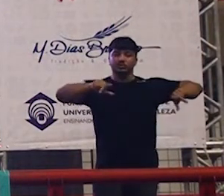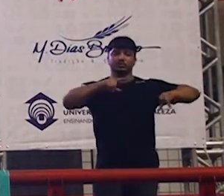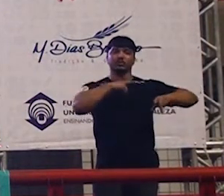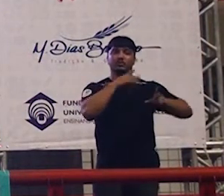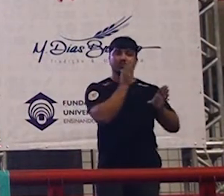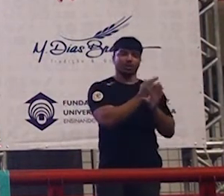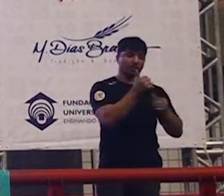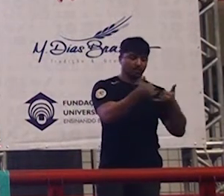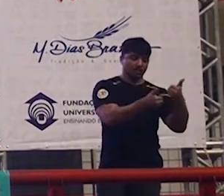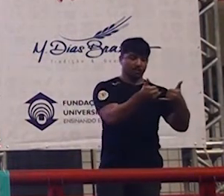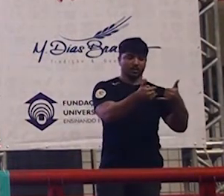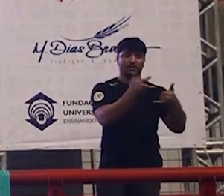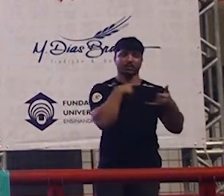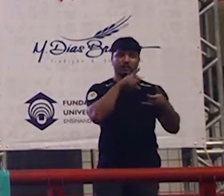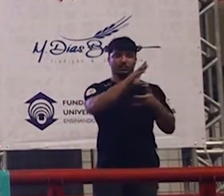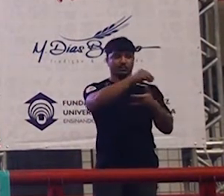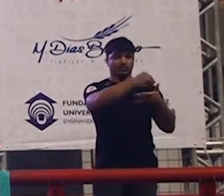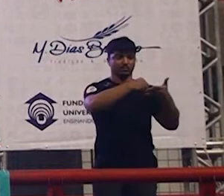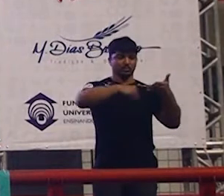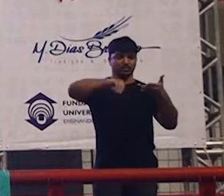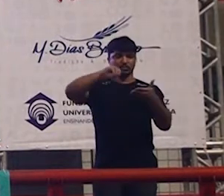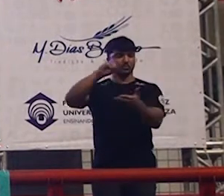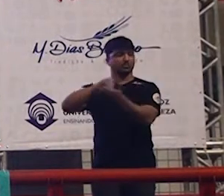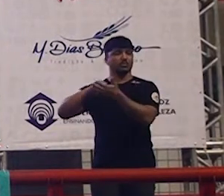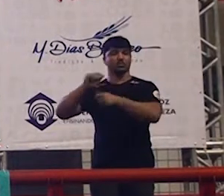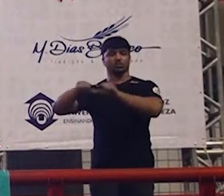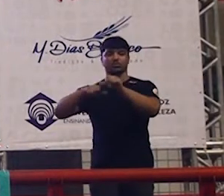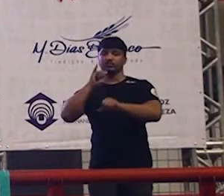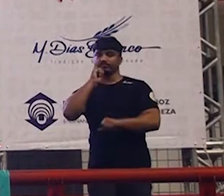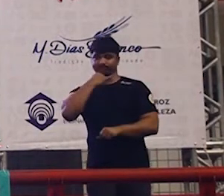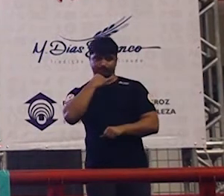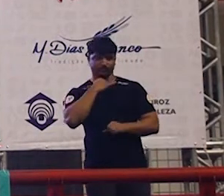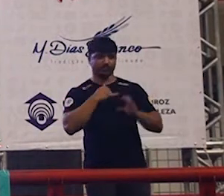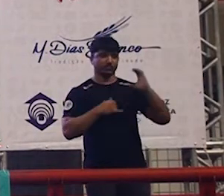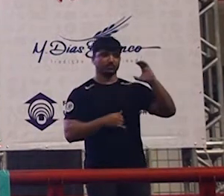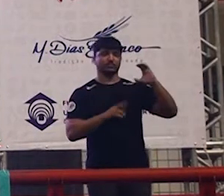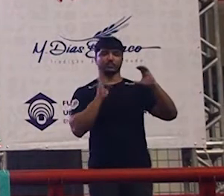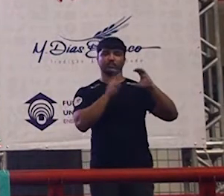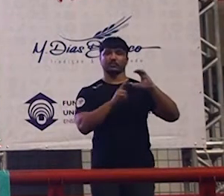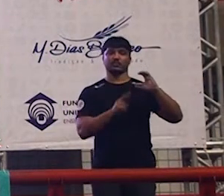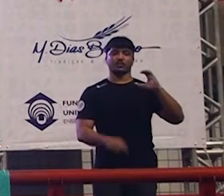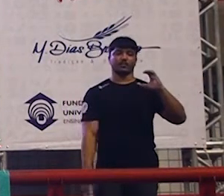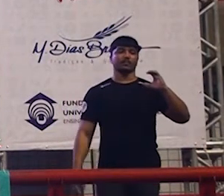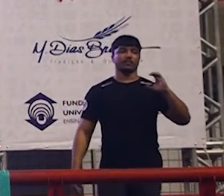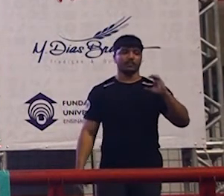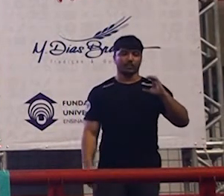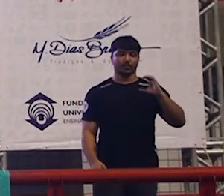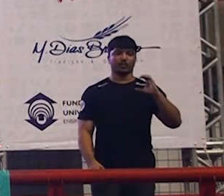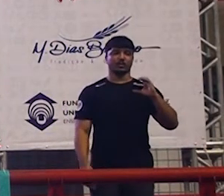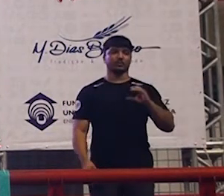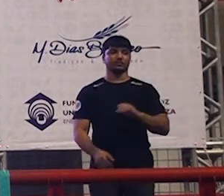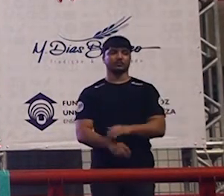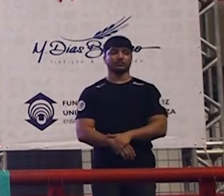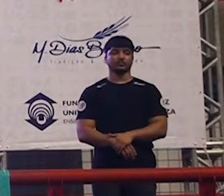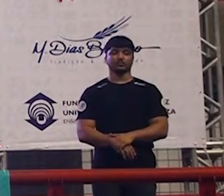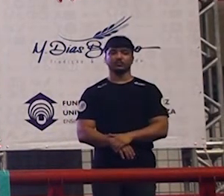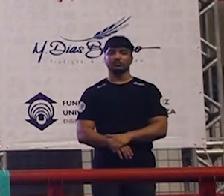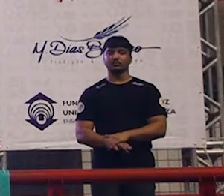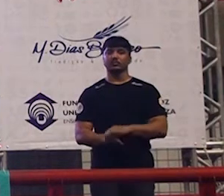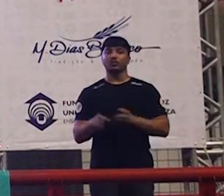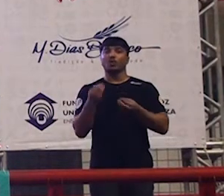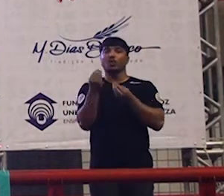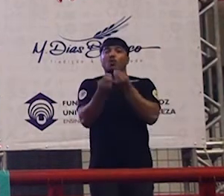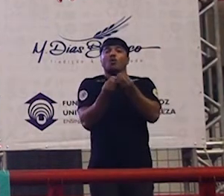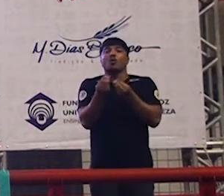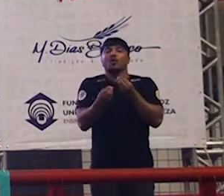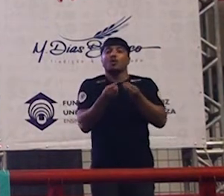da brincadeira de rasurar os traços da moeda com a representação de uma cara triste. Veja, ele perguntou como